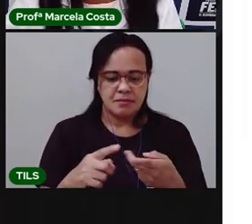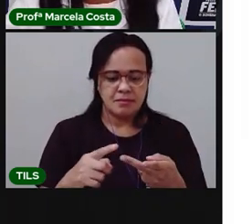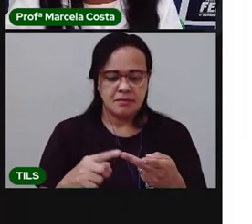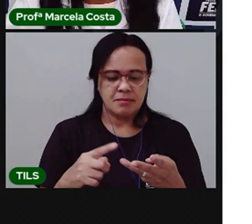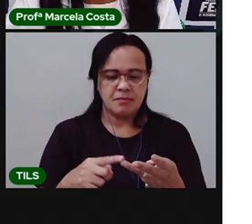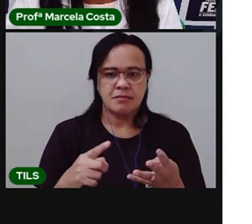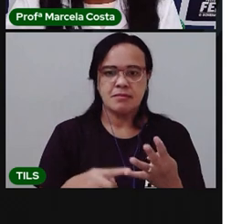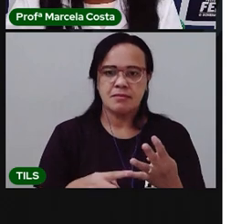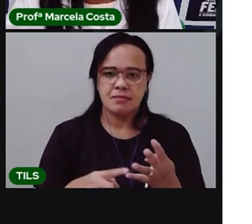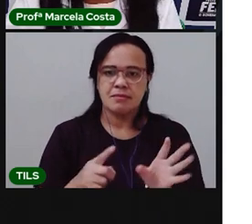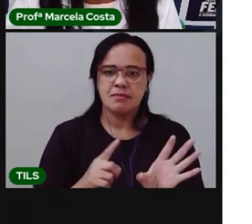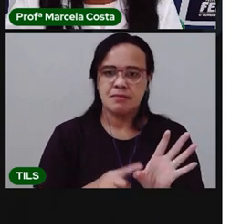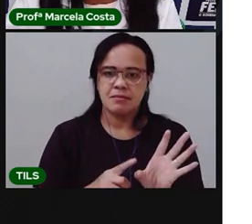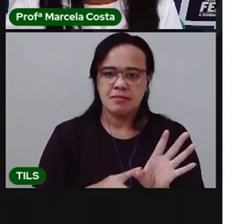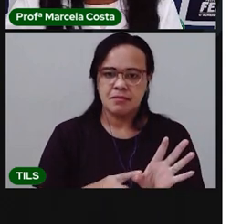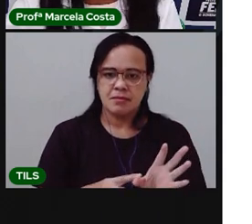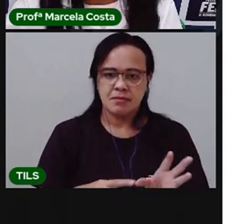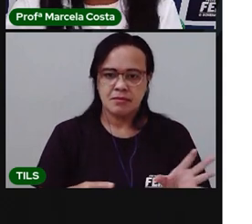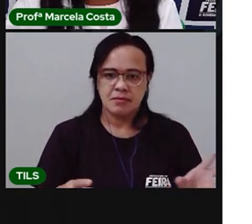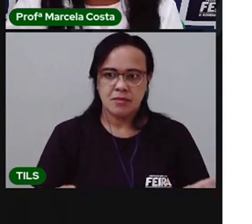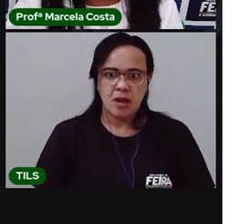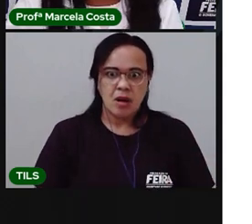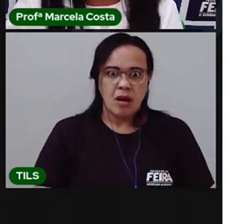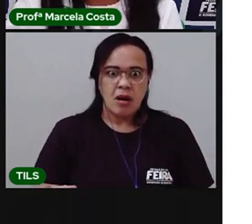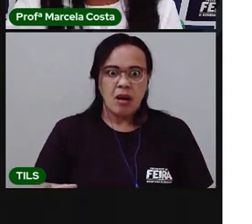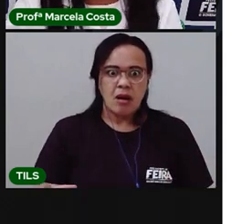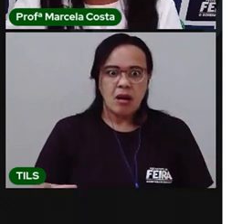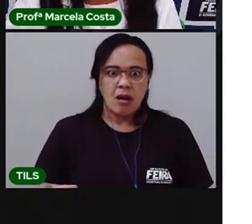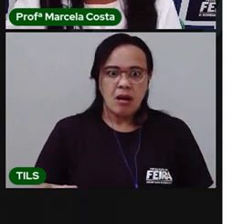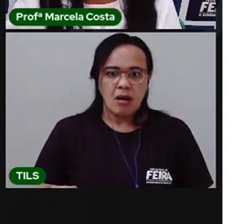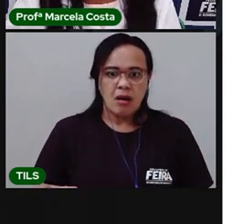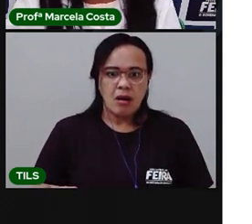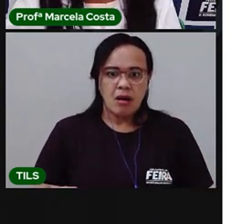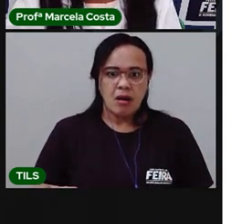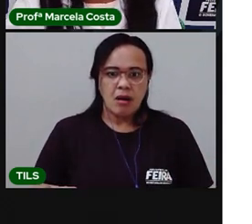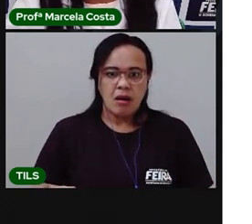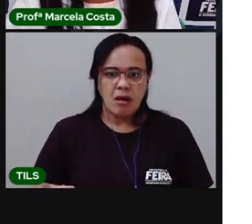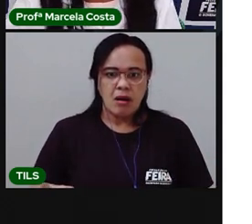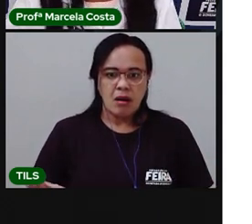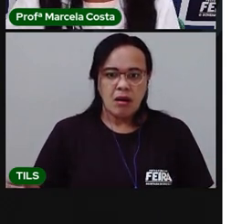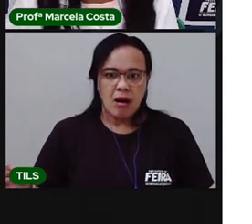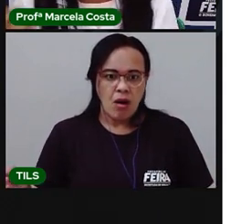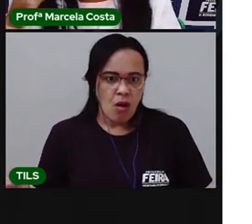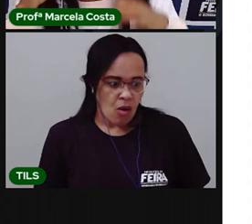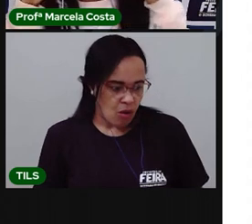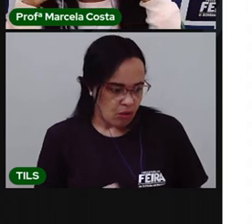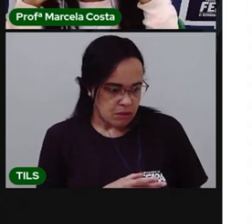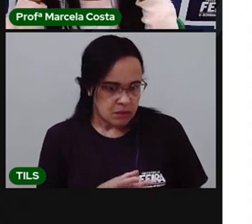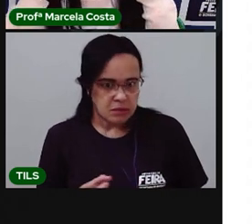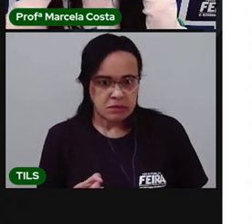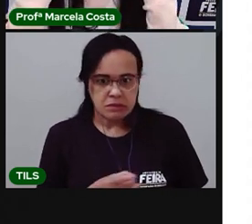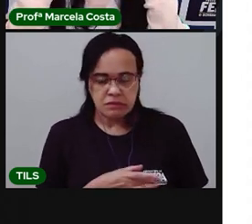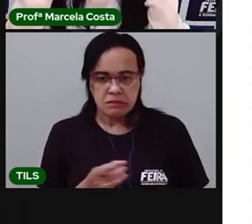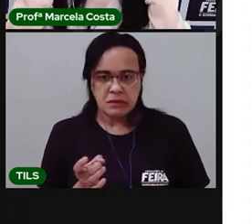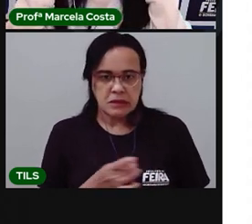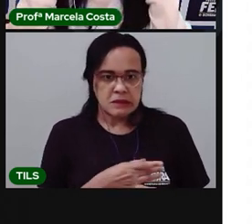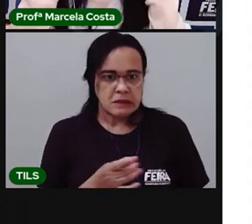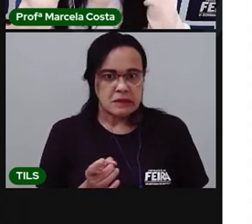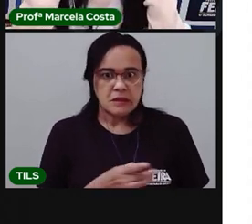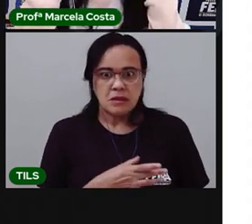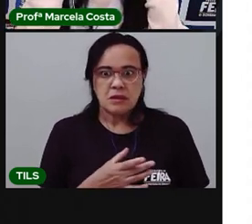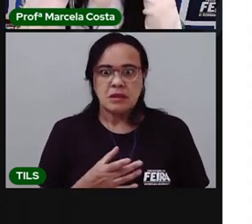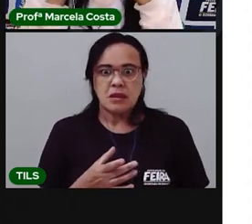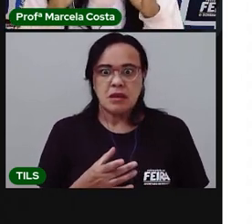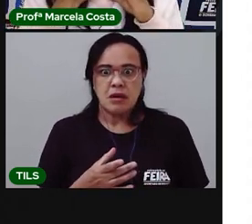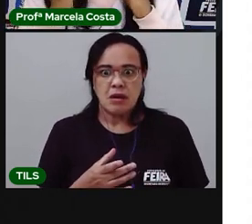E essa outra expressão aqui está demonstrando o que para a gente? Uma pessoa que arregala os olhos, joga a sobrancelha